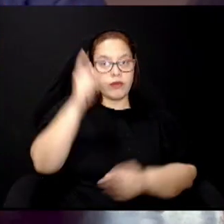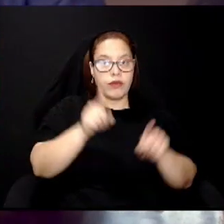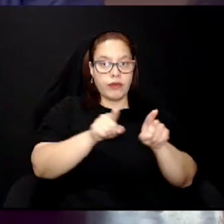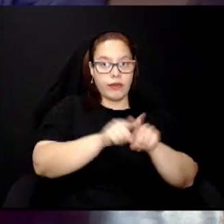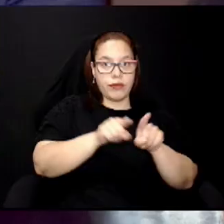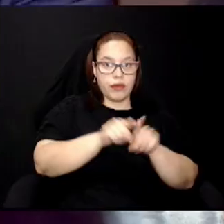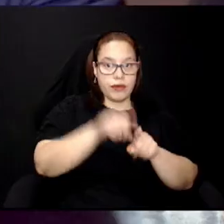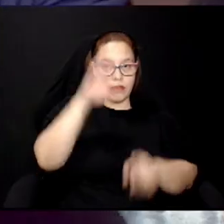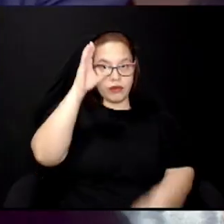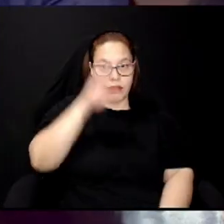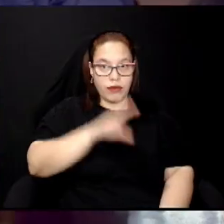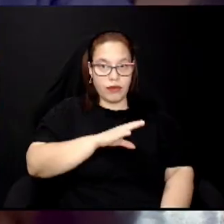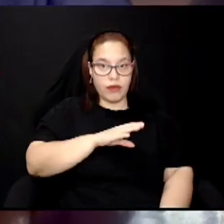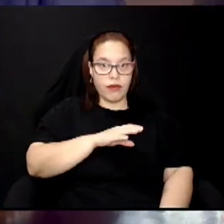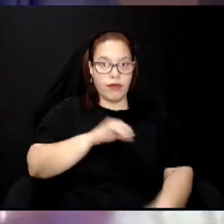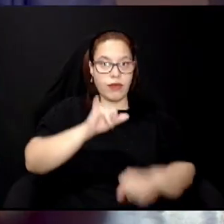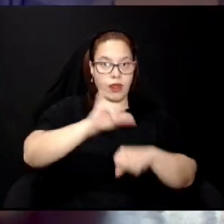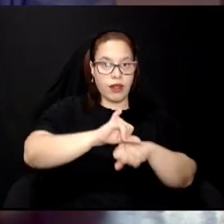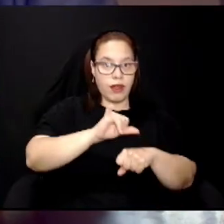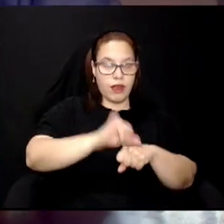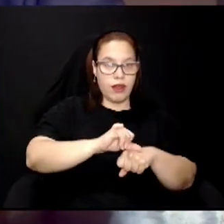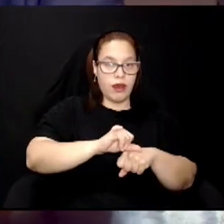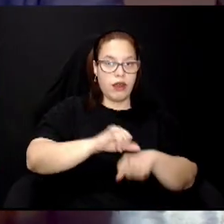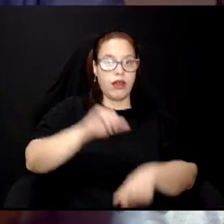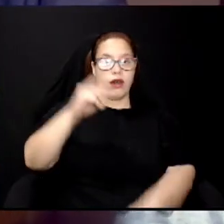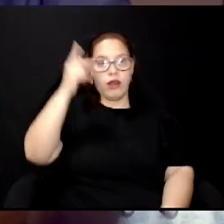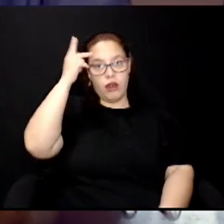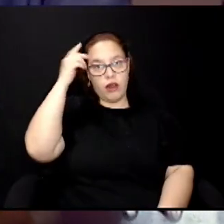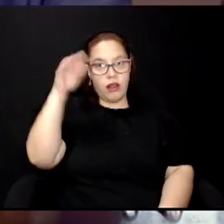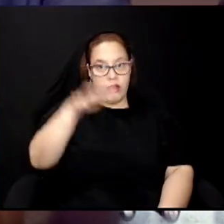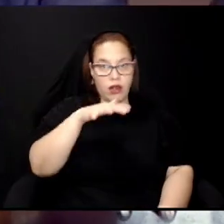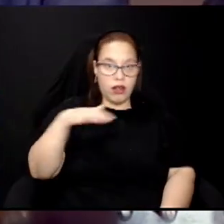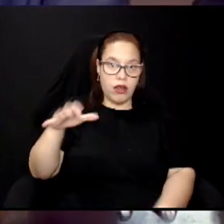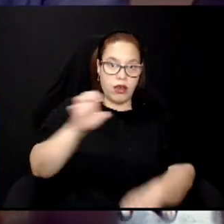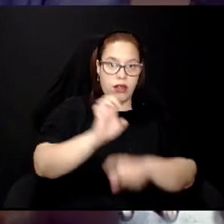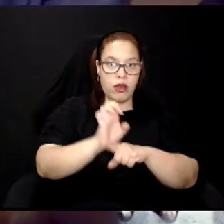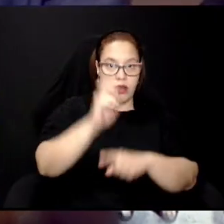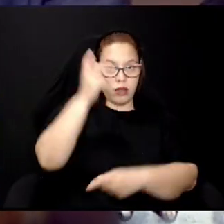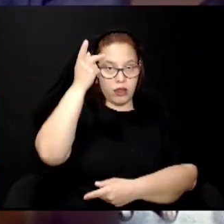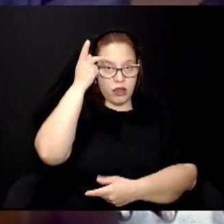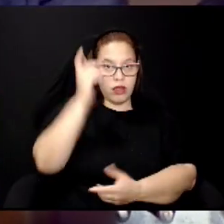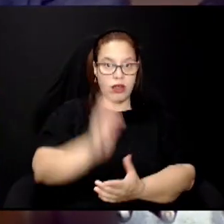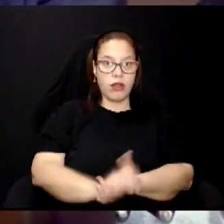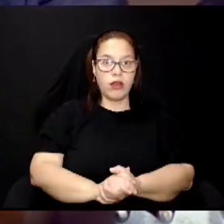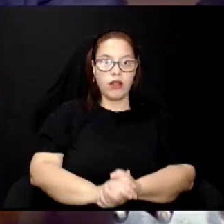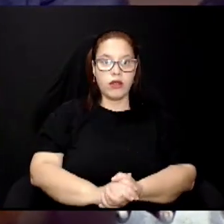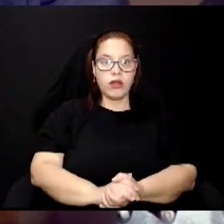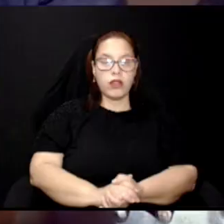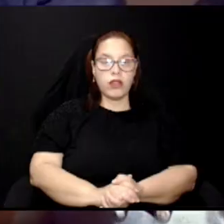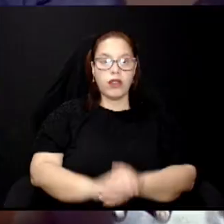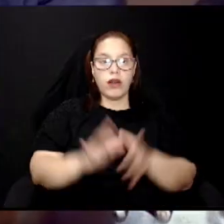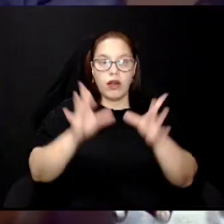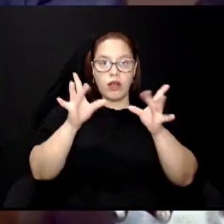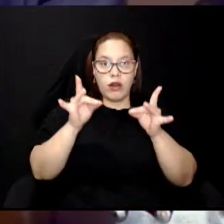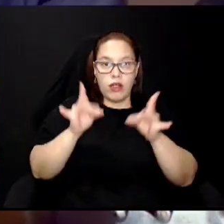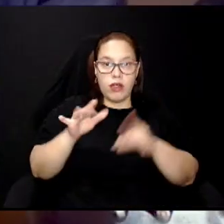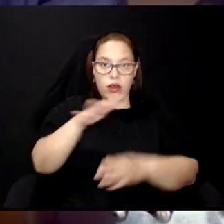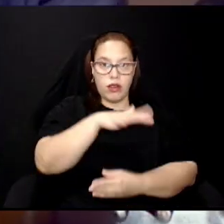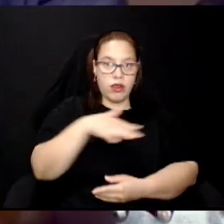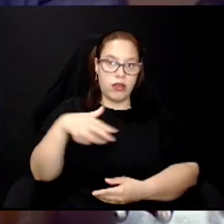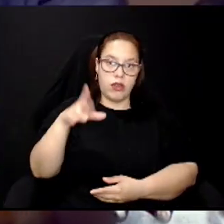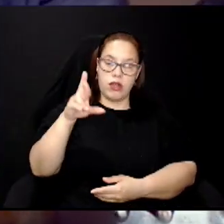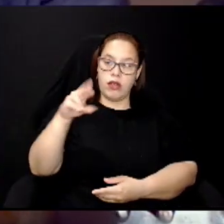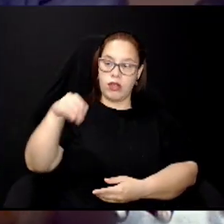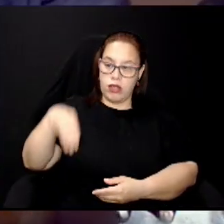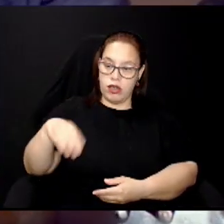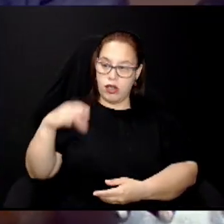na capital, então os paulistas aqui do nosso estado de São Paulo. Em especial aqui na região metropolitana,